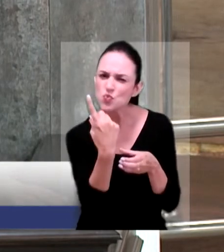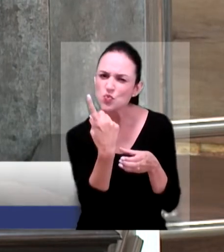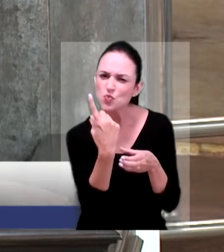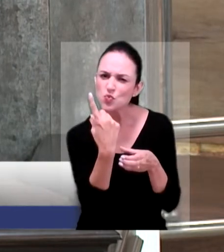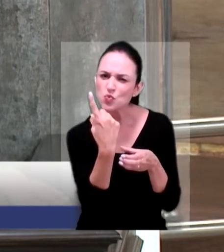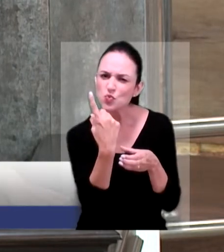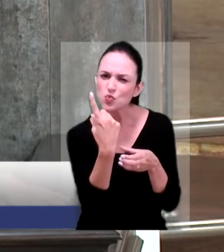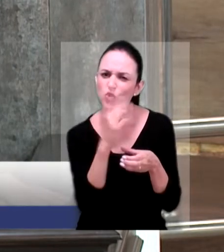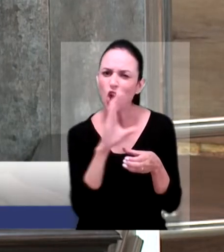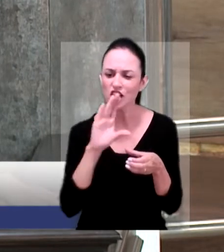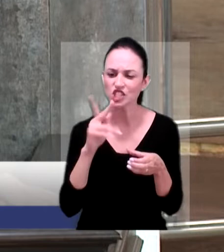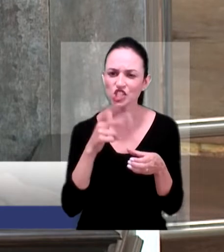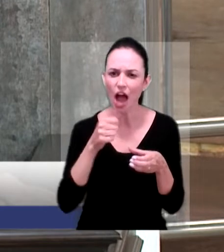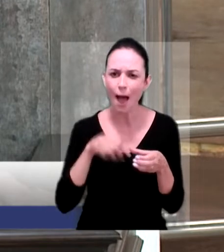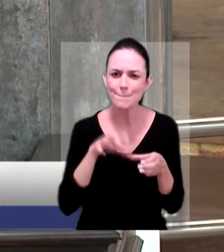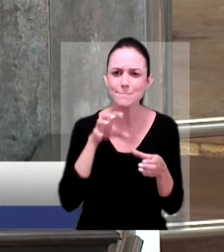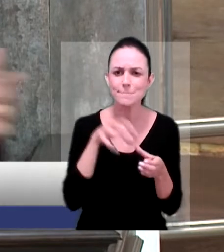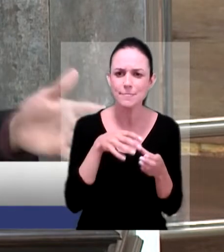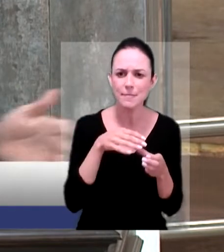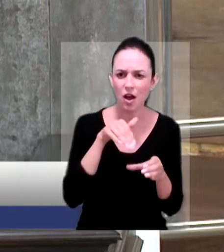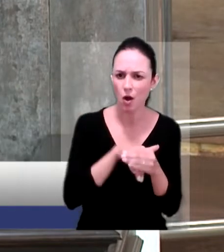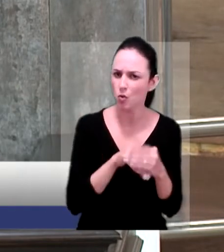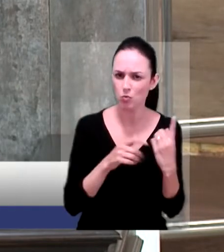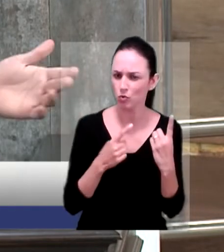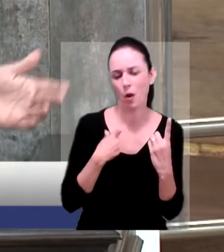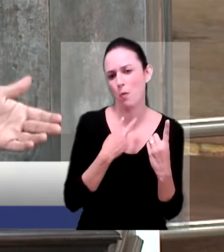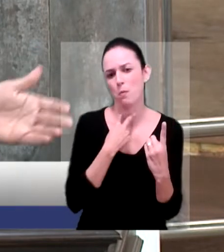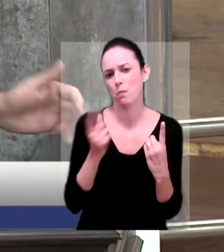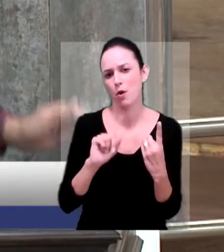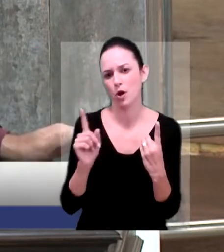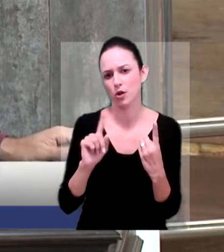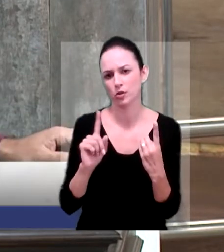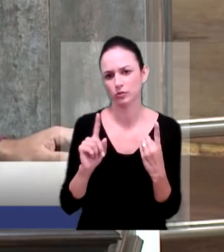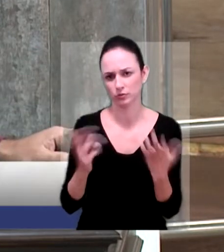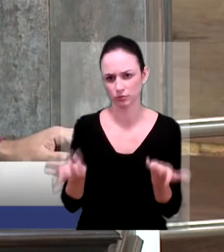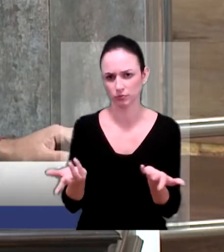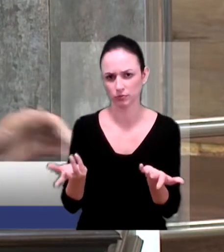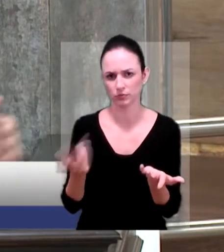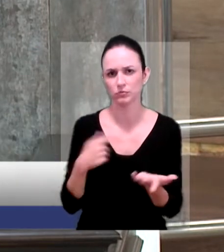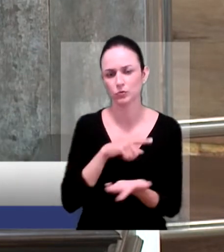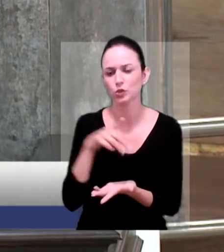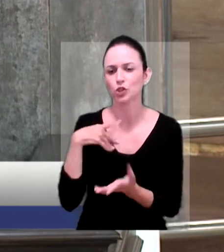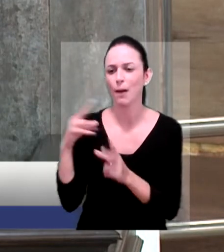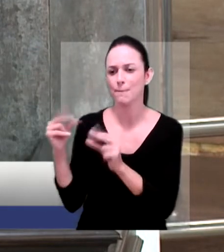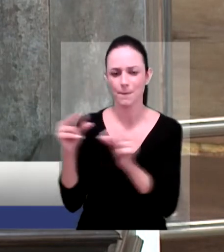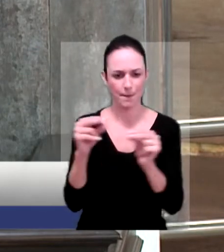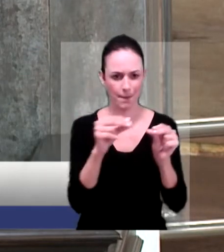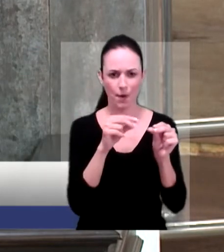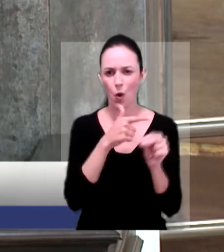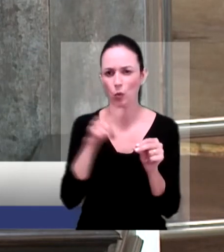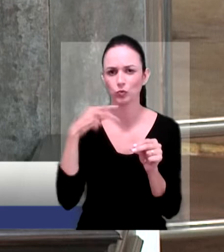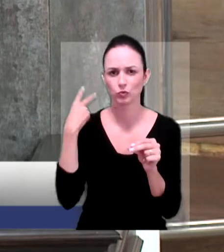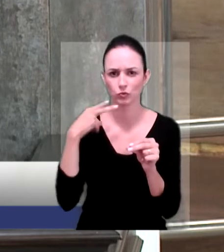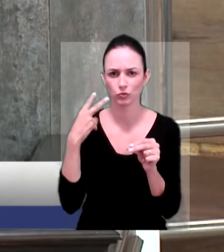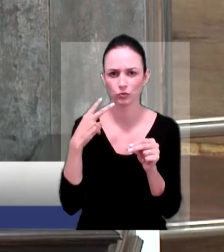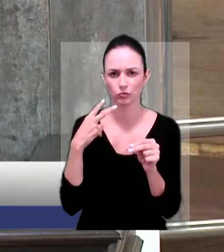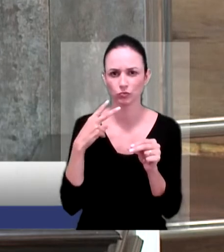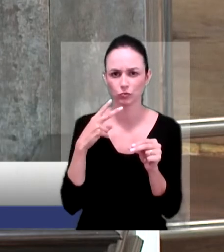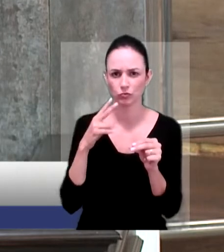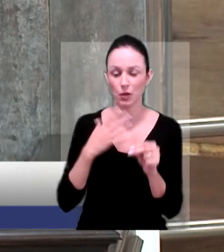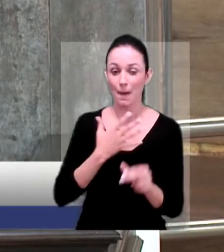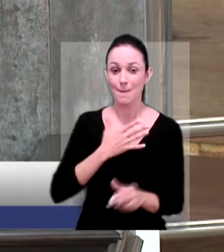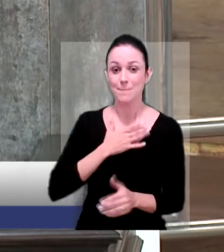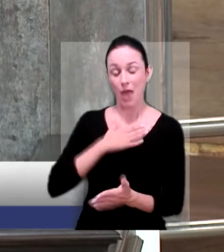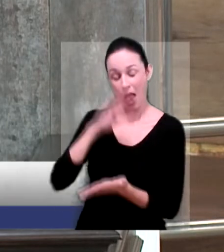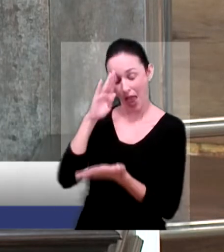já conversamos várias vezes, respeito a cada um dos vereadores que tive oportunidade de conversar, só que por convicções, eu não posso